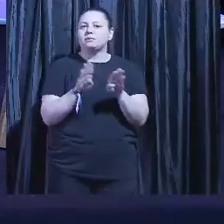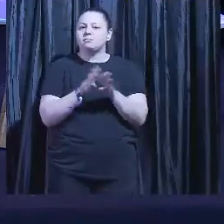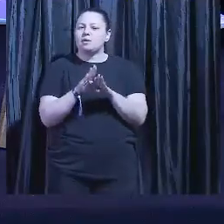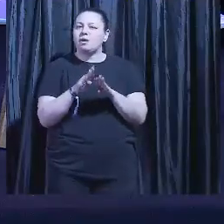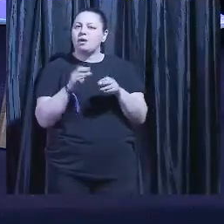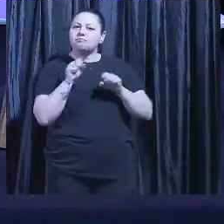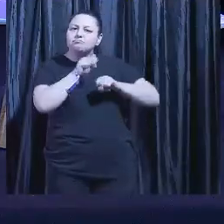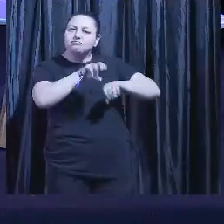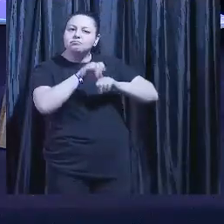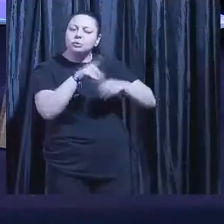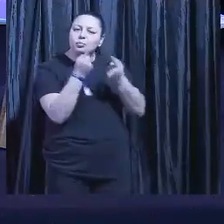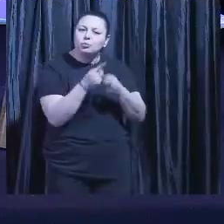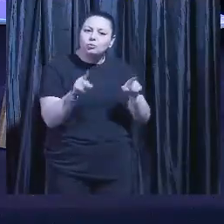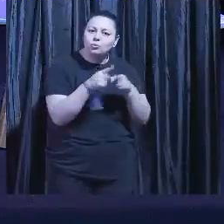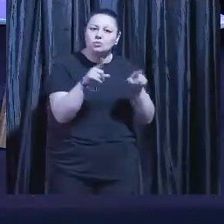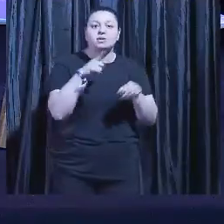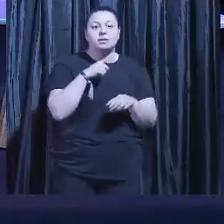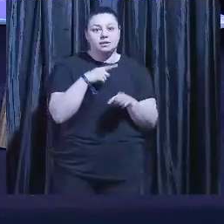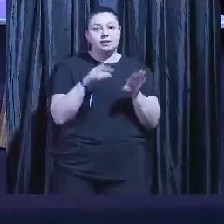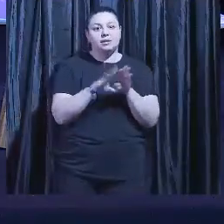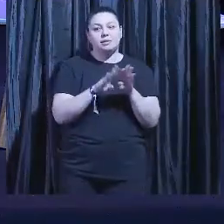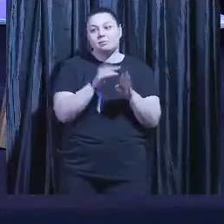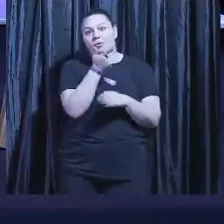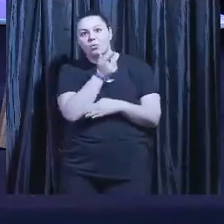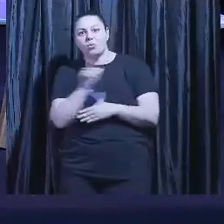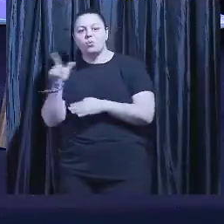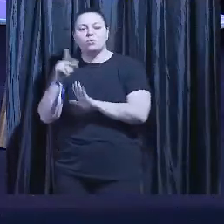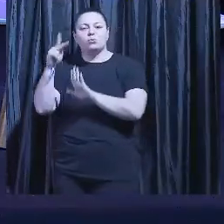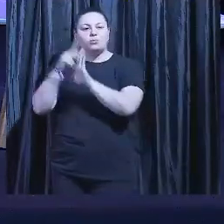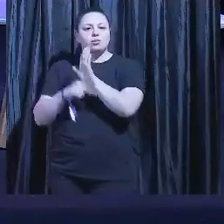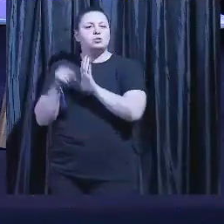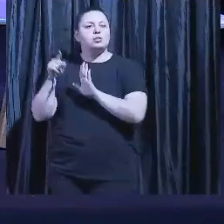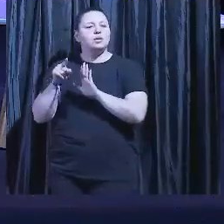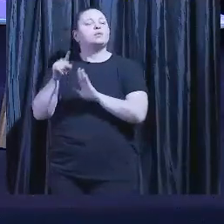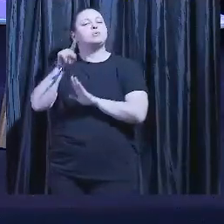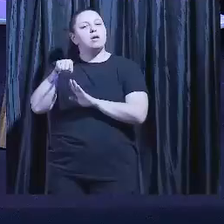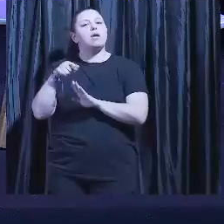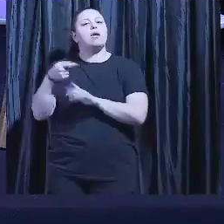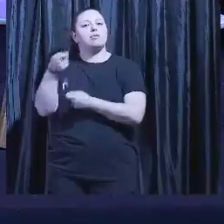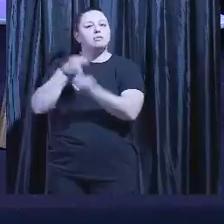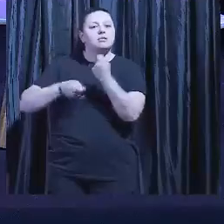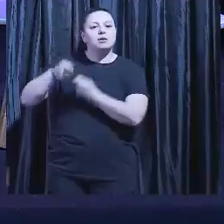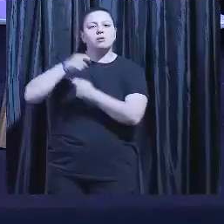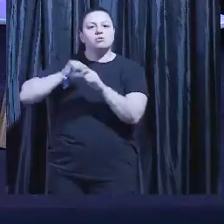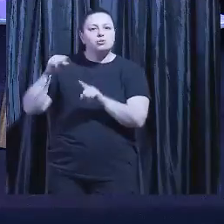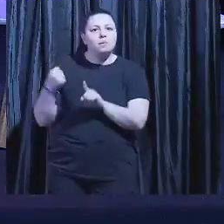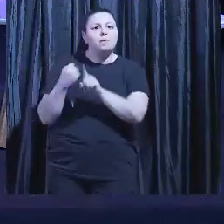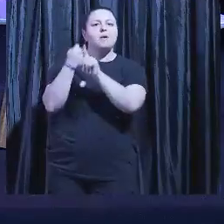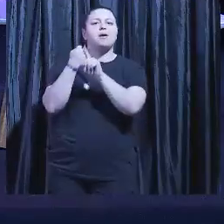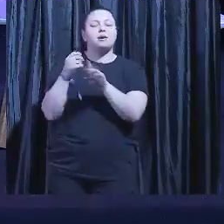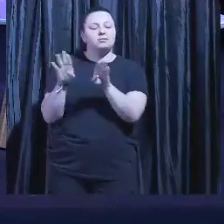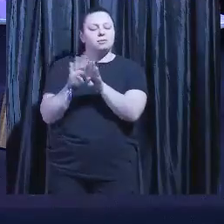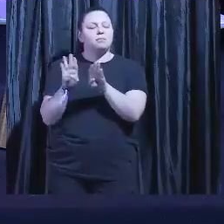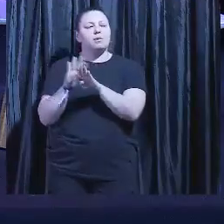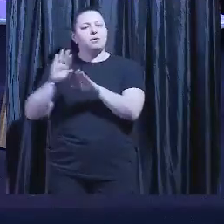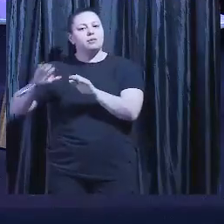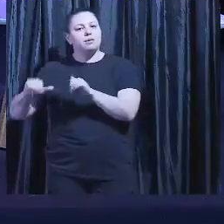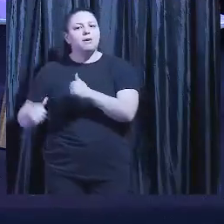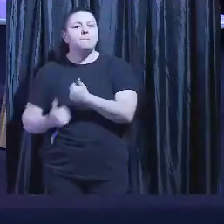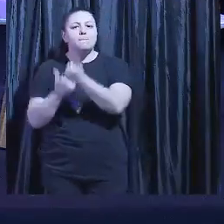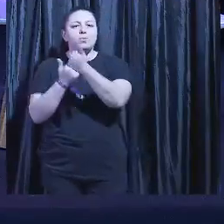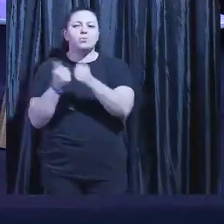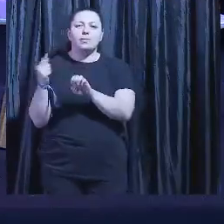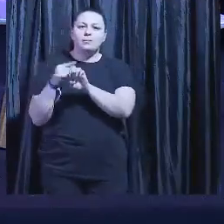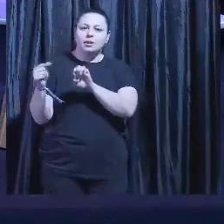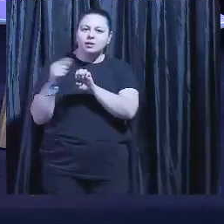E também temos um outro projeto chamado ANIP, que é a Articuladora de Negócios de Impacto da Periferia, que fomenta e apoia o